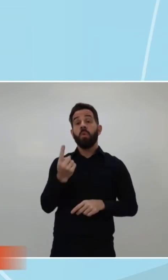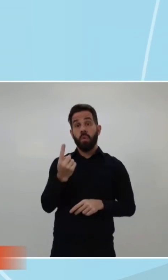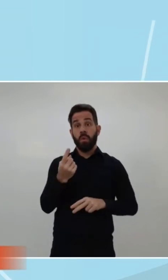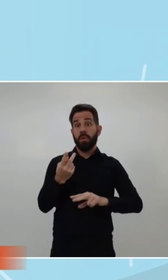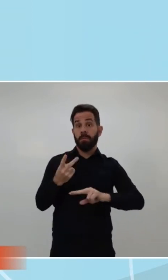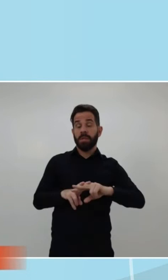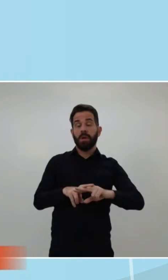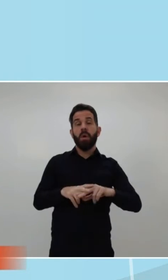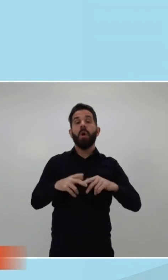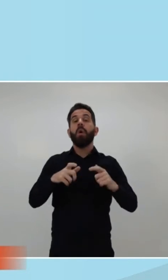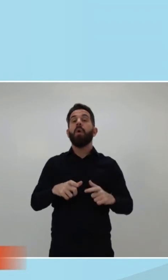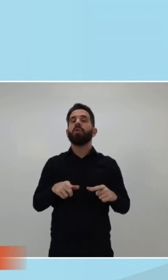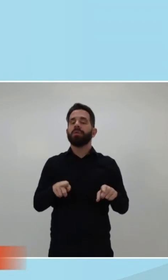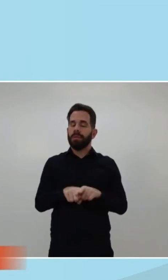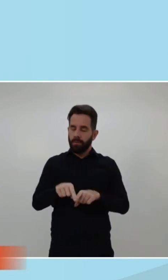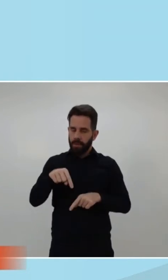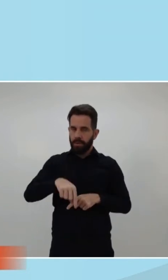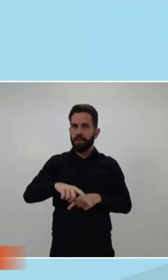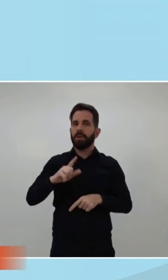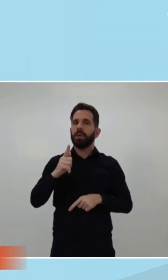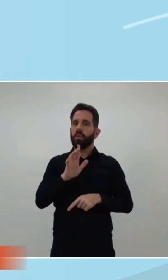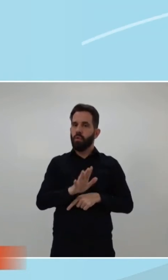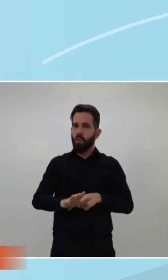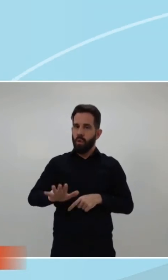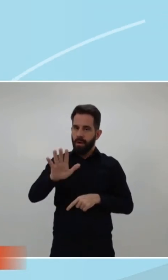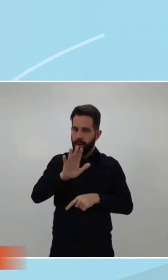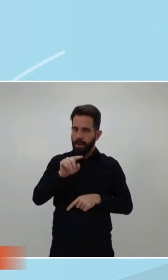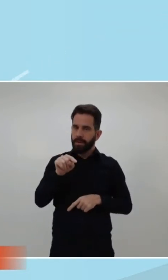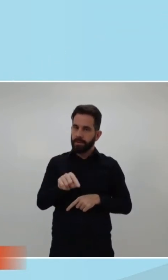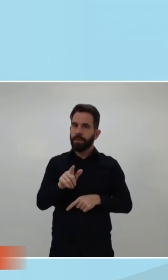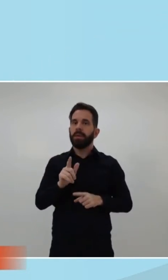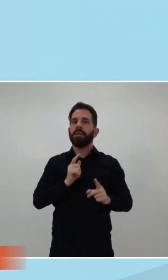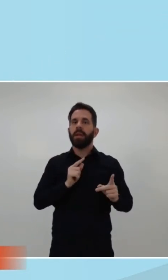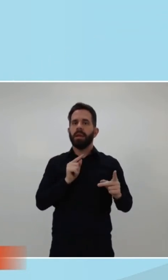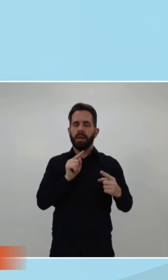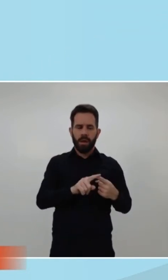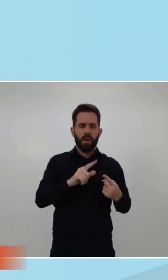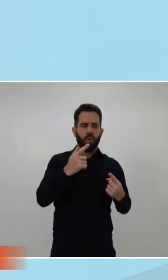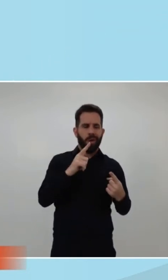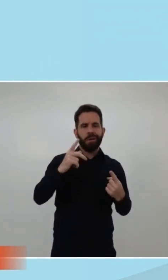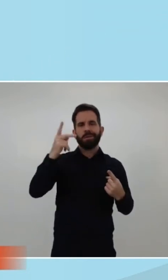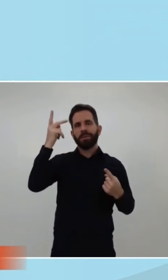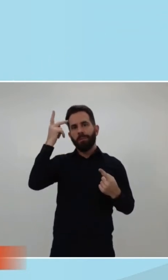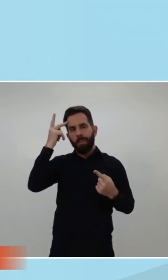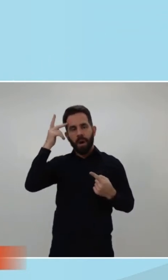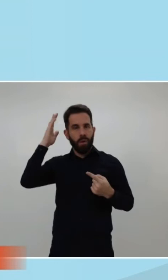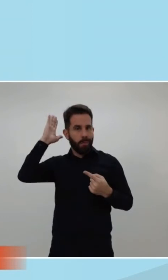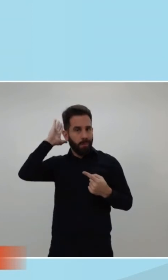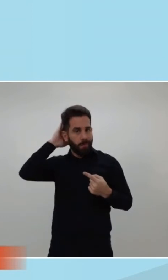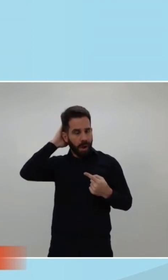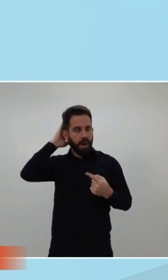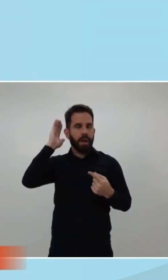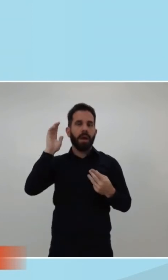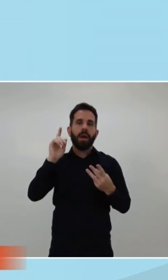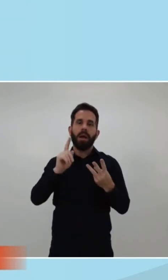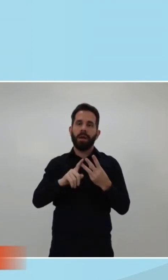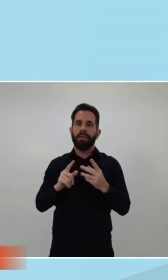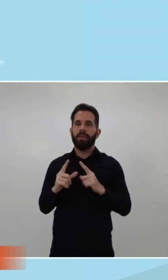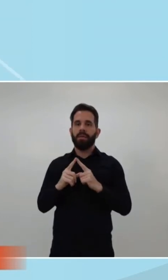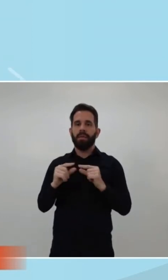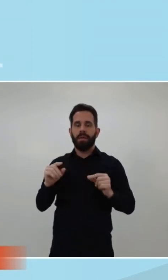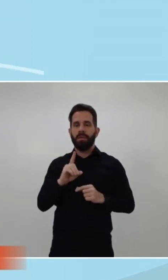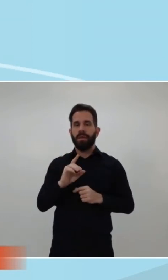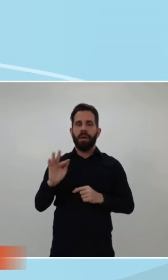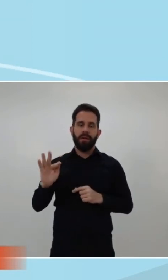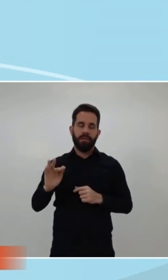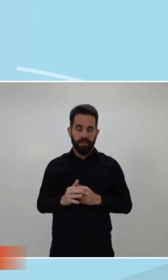Esses mandados estão distribuídos aqui em Goiás, em São Paulo, no Pará e no Distrito Federal. Bom,